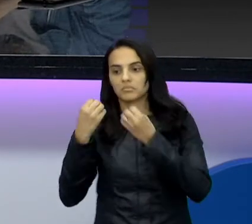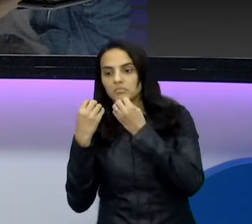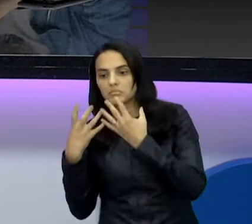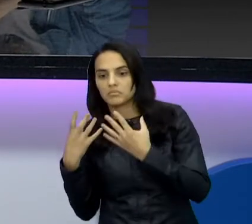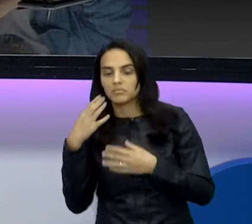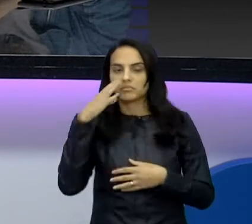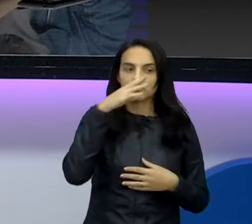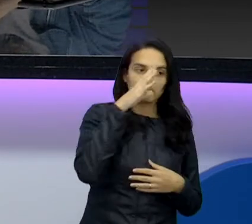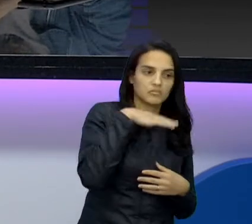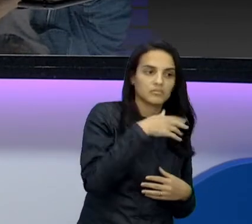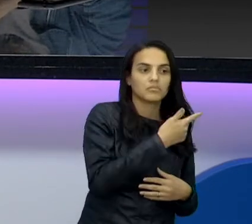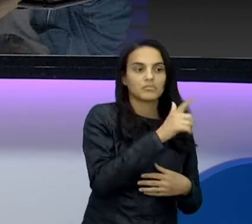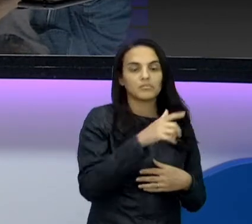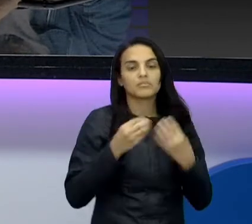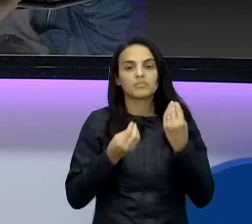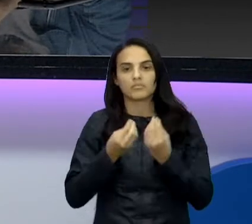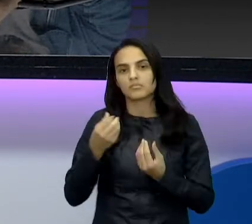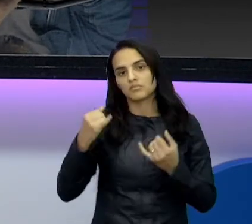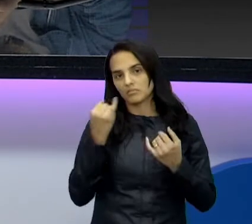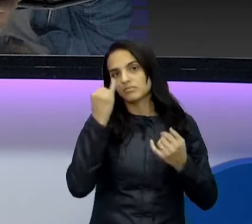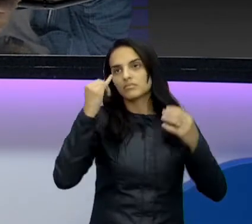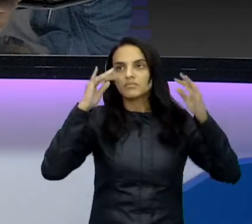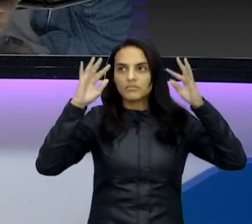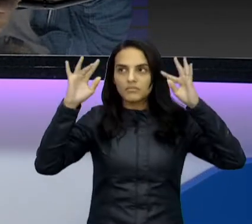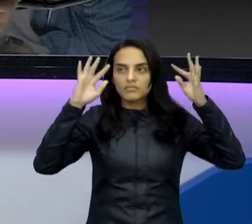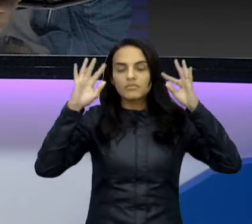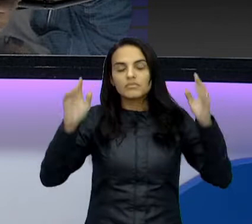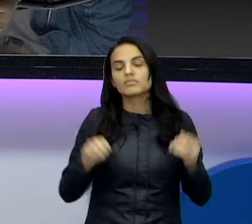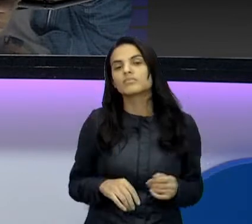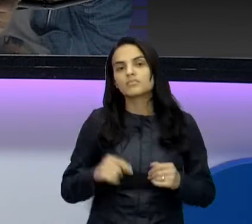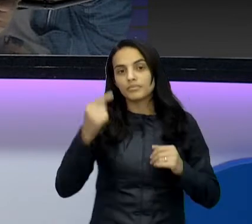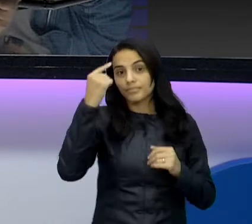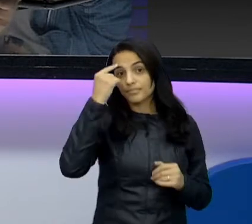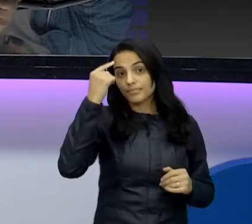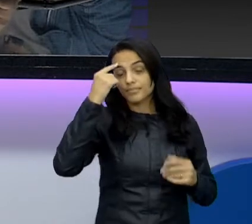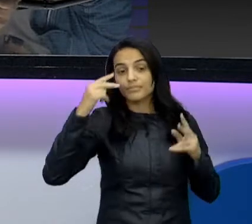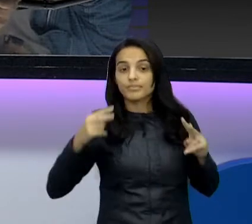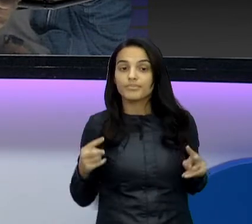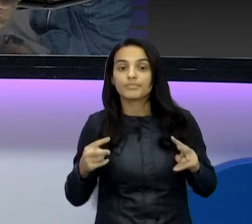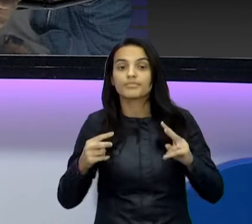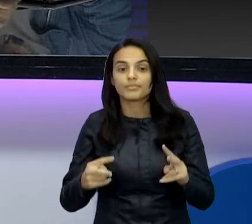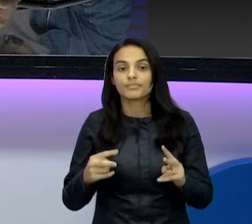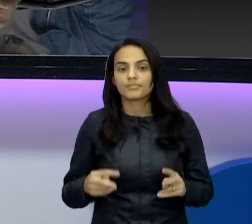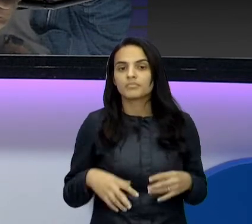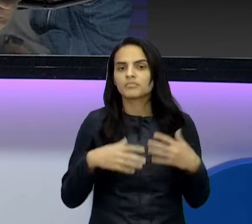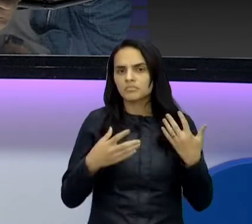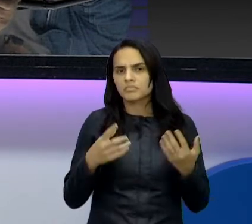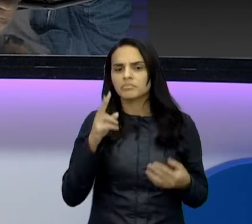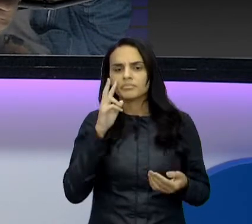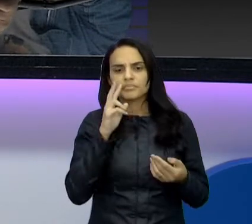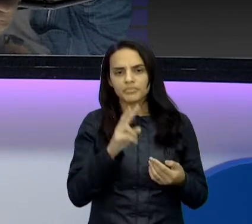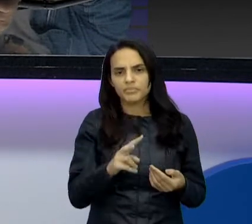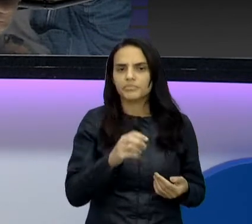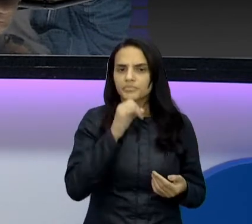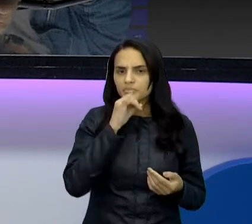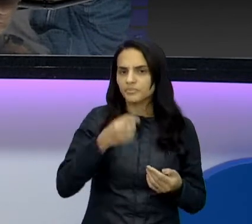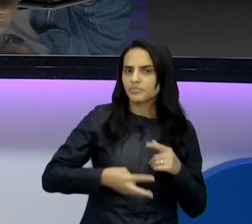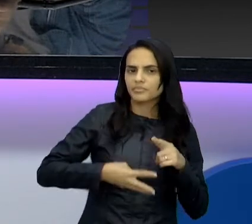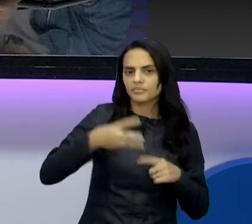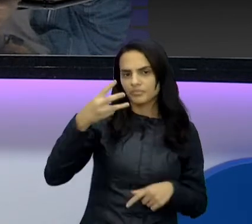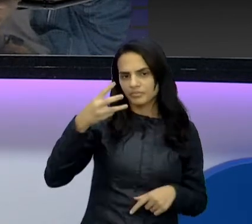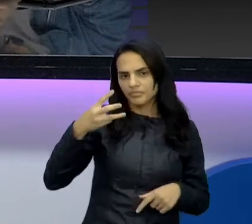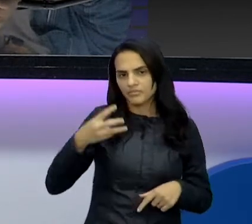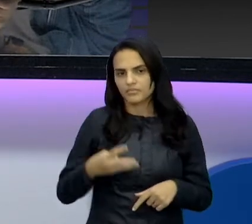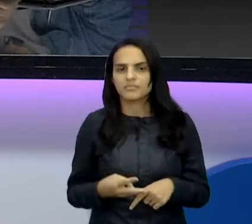Então é muito importante a gente sempre refletir sobre isso e pensar aí, olhar pelo menos uns 3, né? Uns